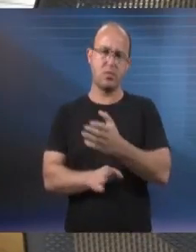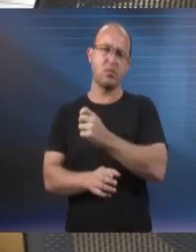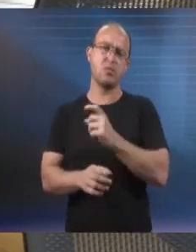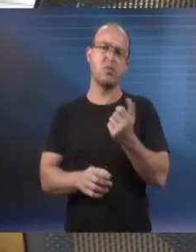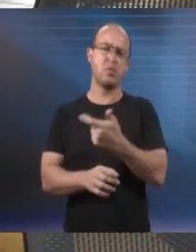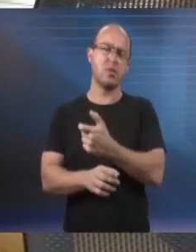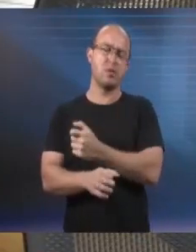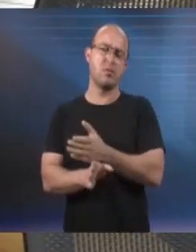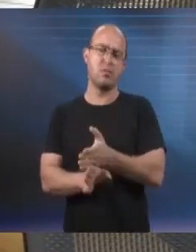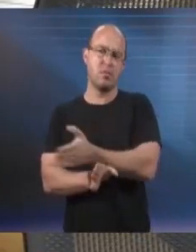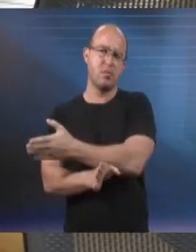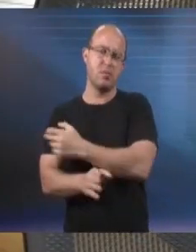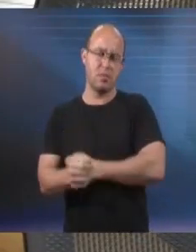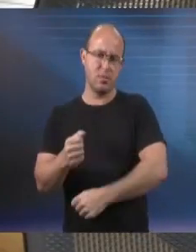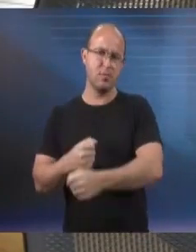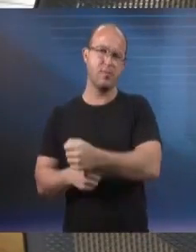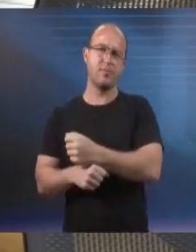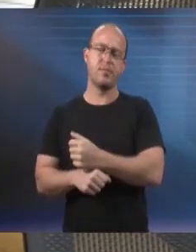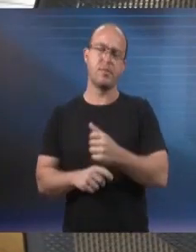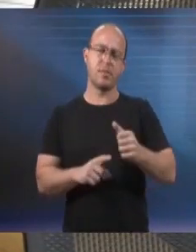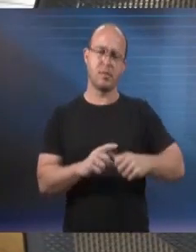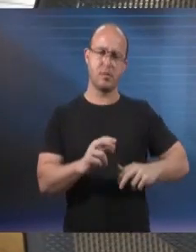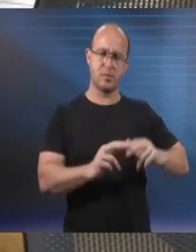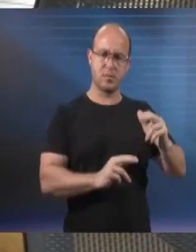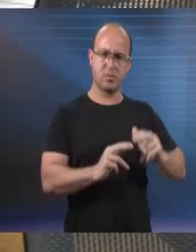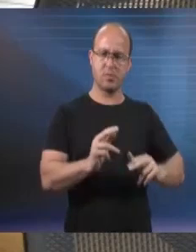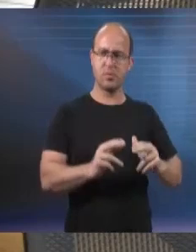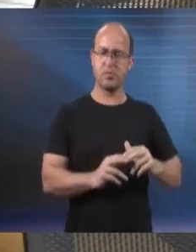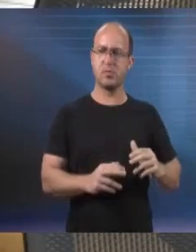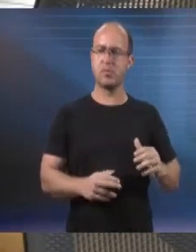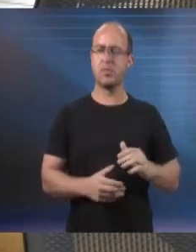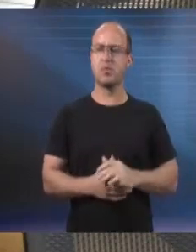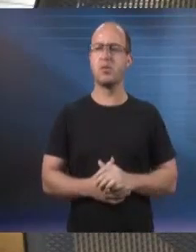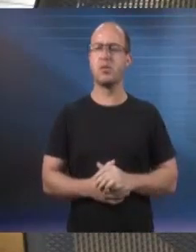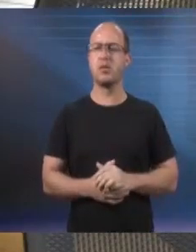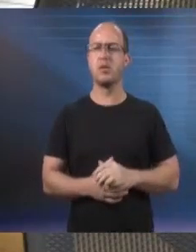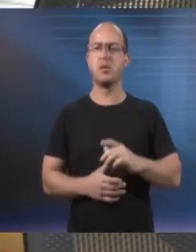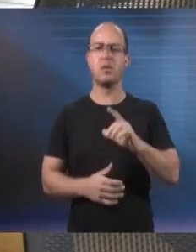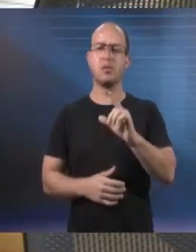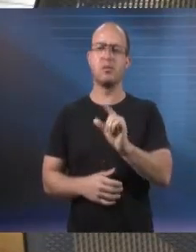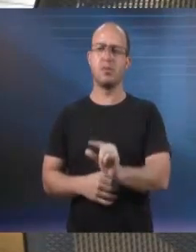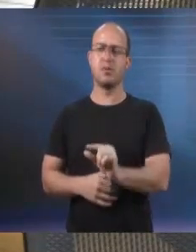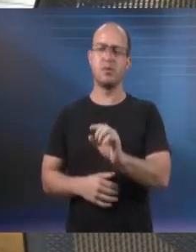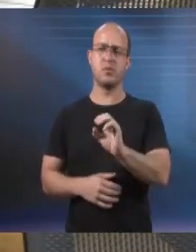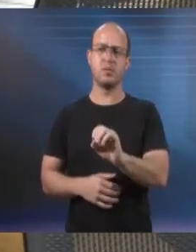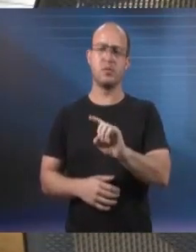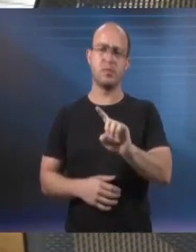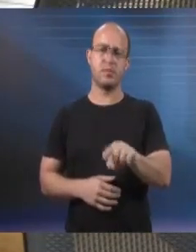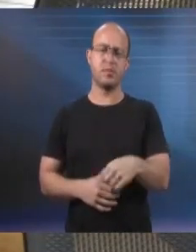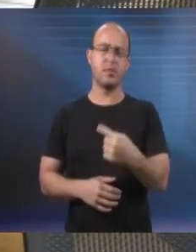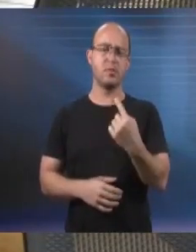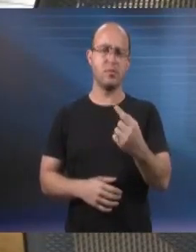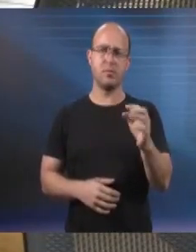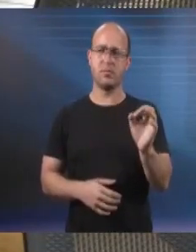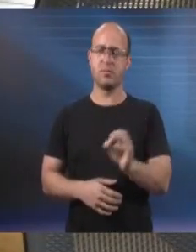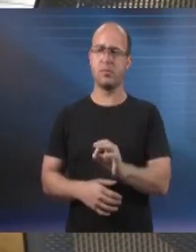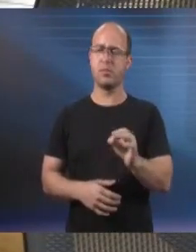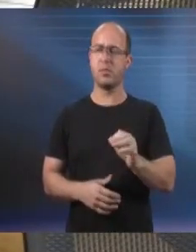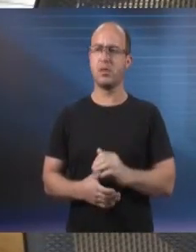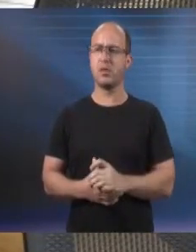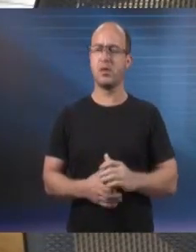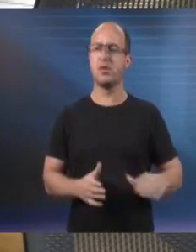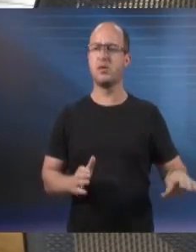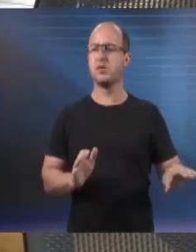junho, que o governo arrecadou a menos do que o ano passado, 0,1%. Aí